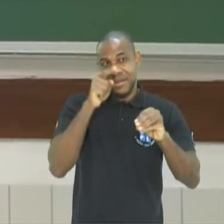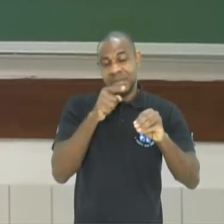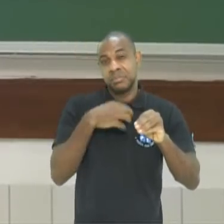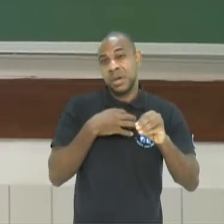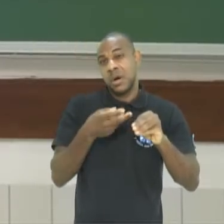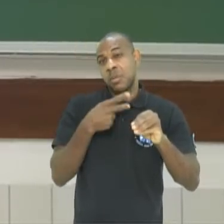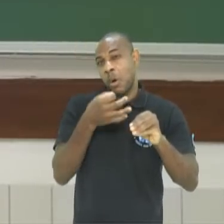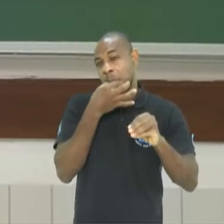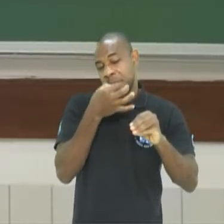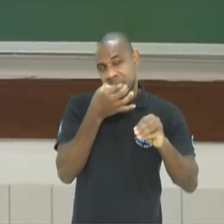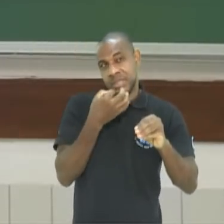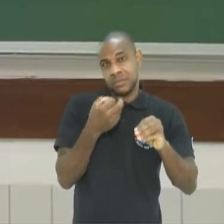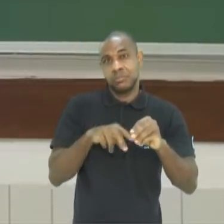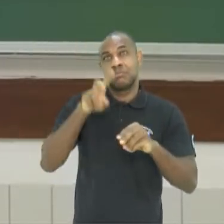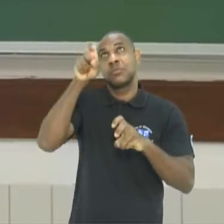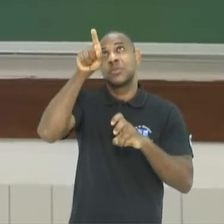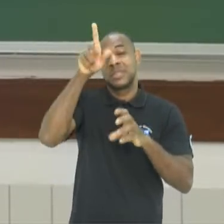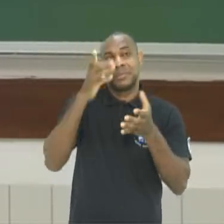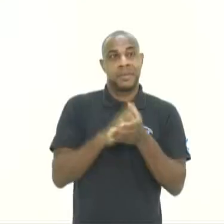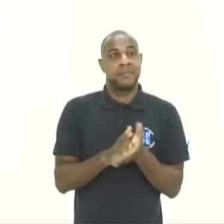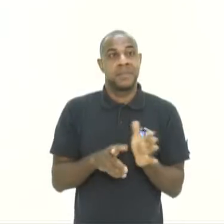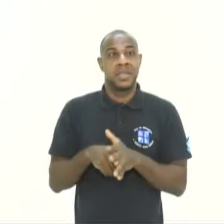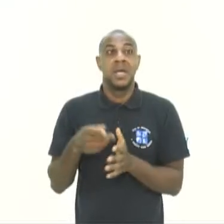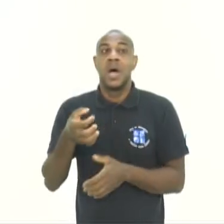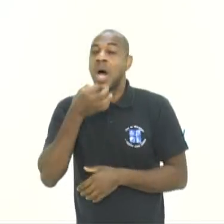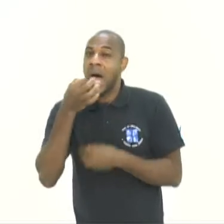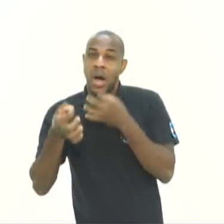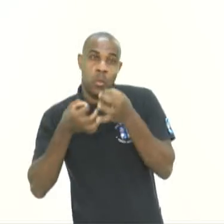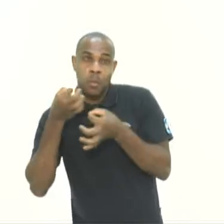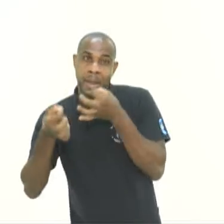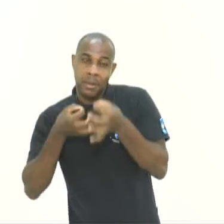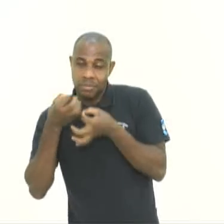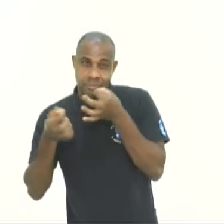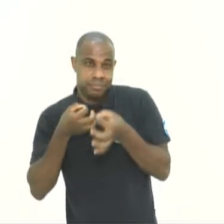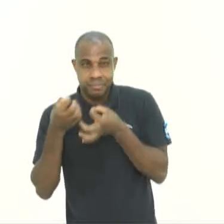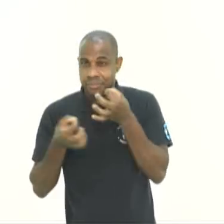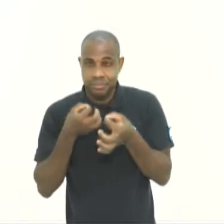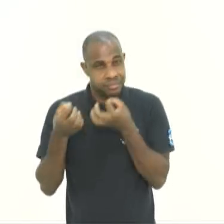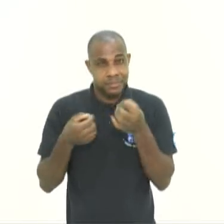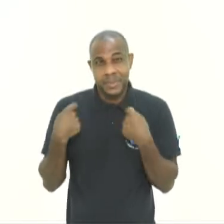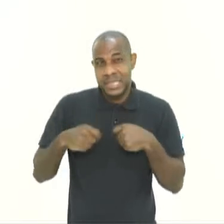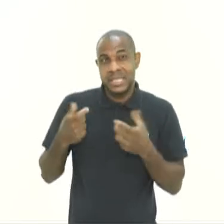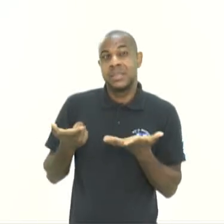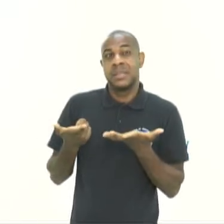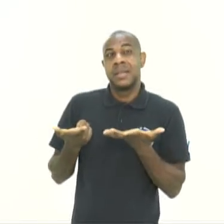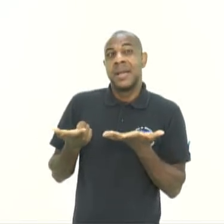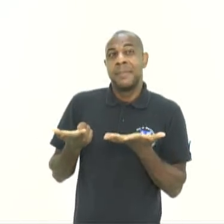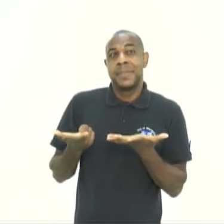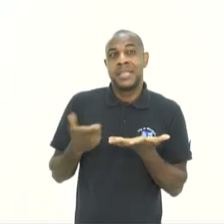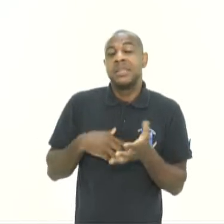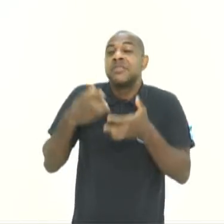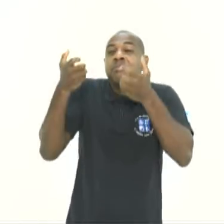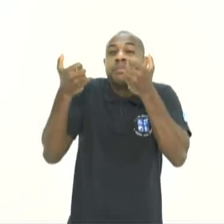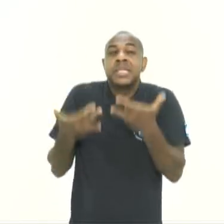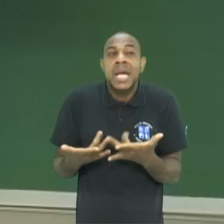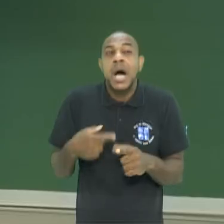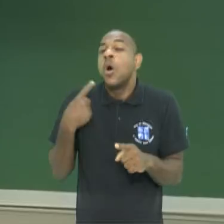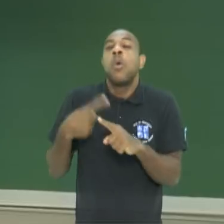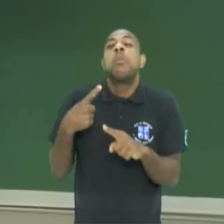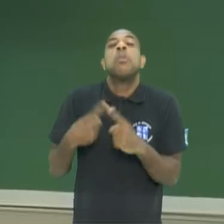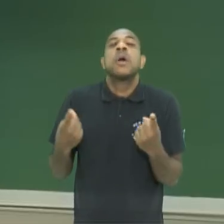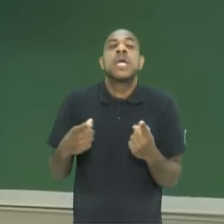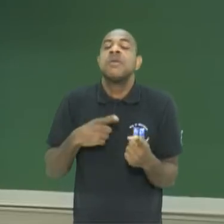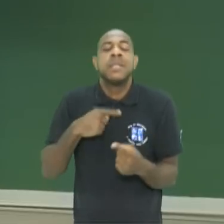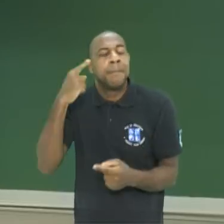aquele tema. E o argumento é a defesa da tese. Então, você vai ter que justificar ali por que você